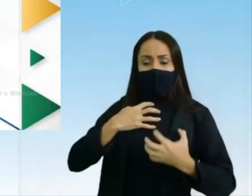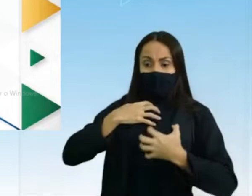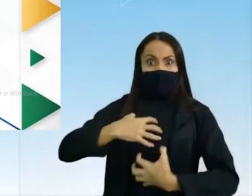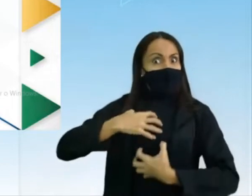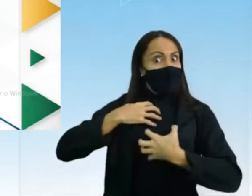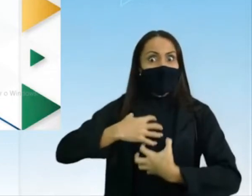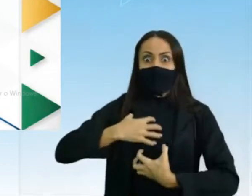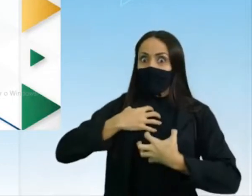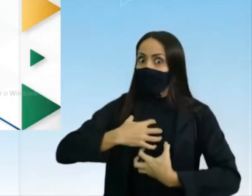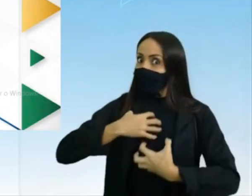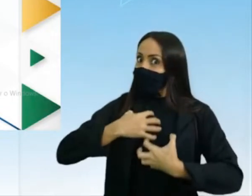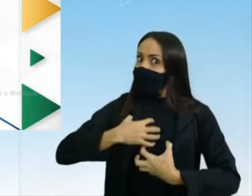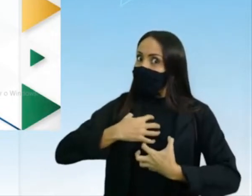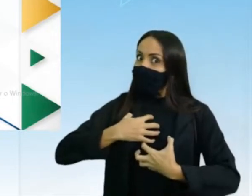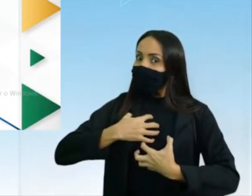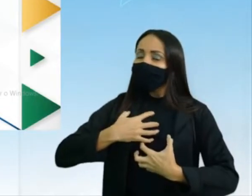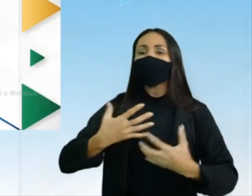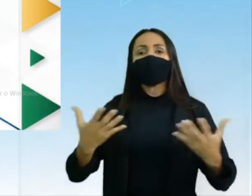seria?